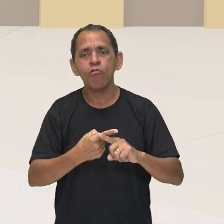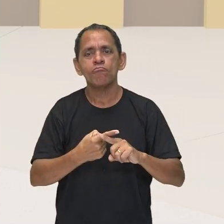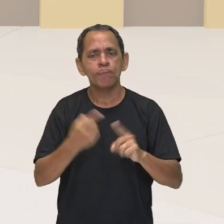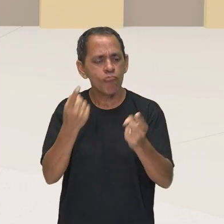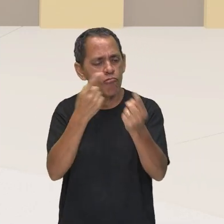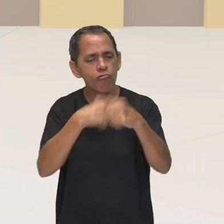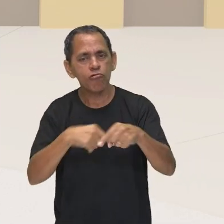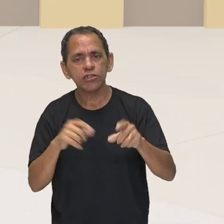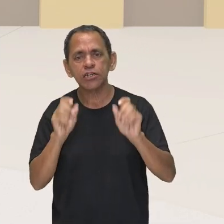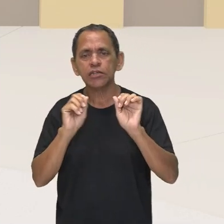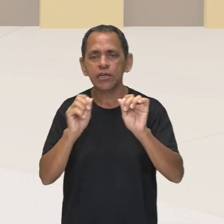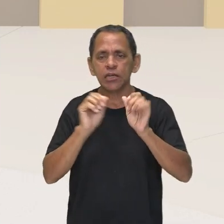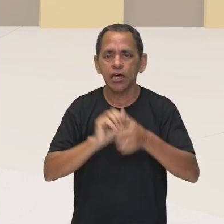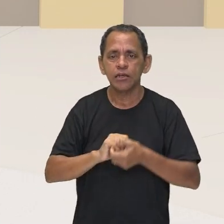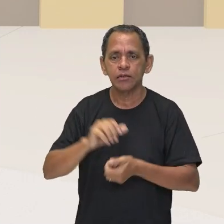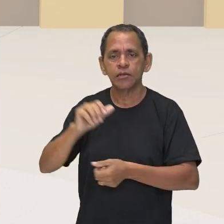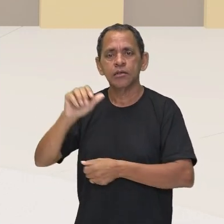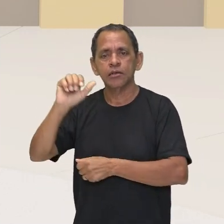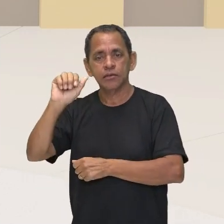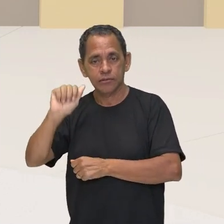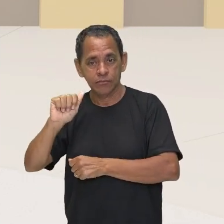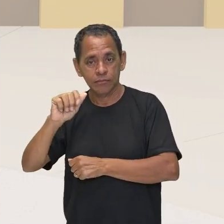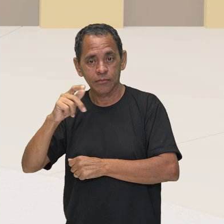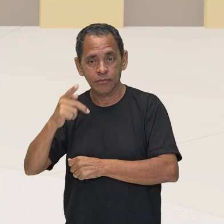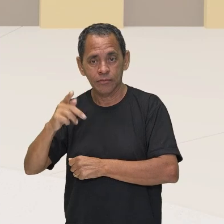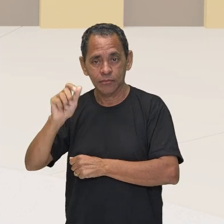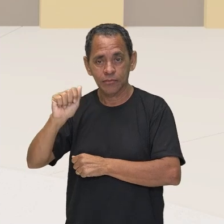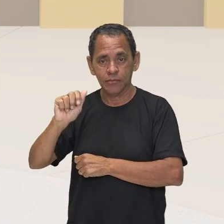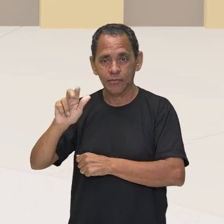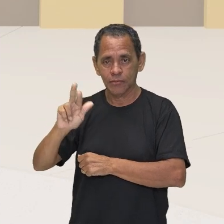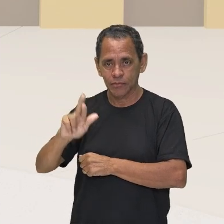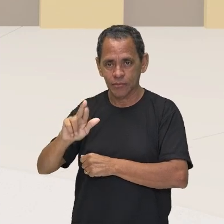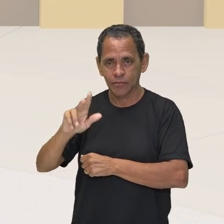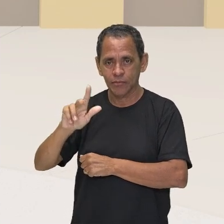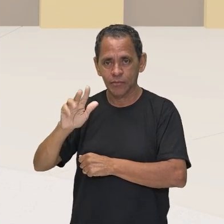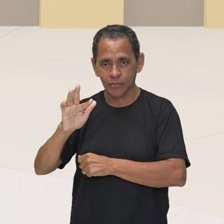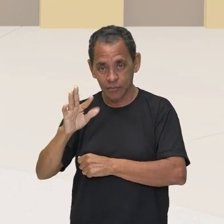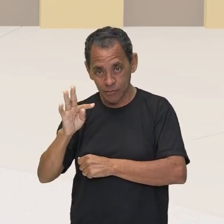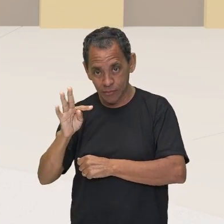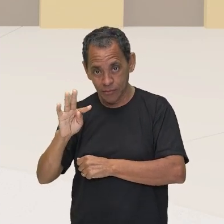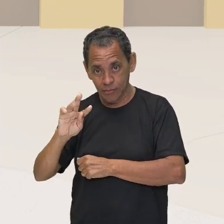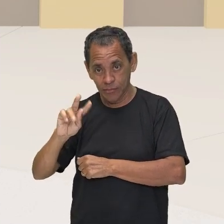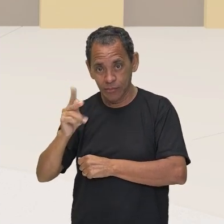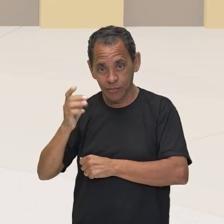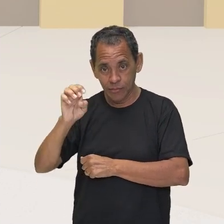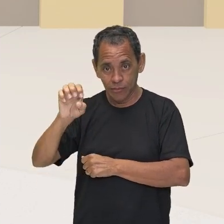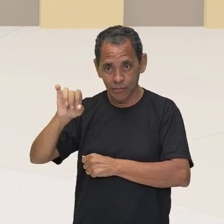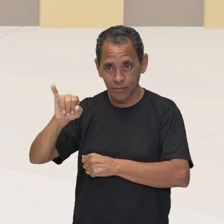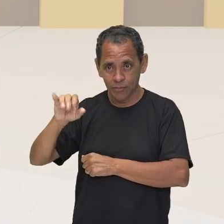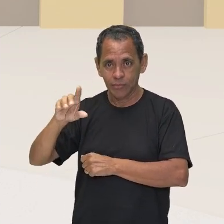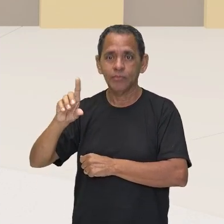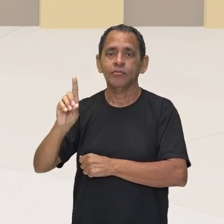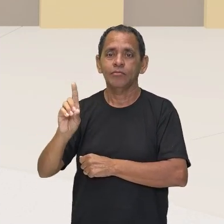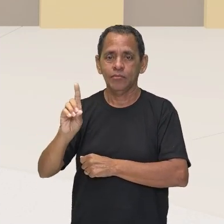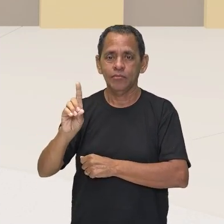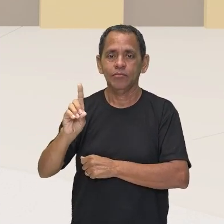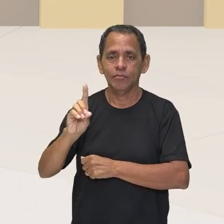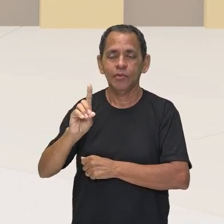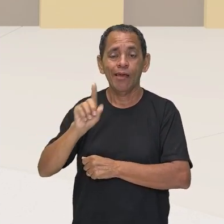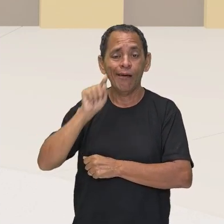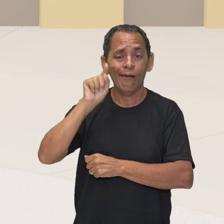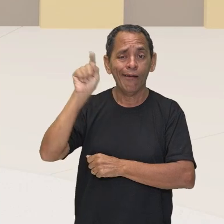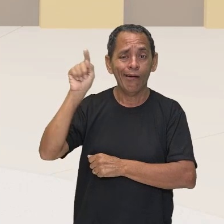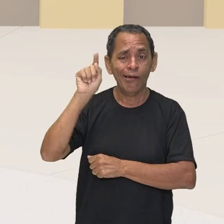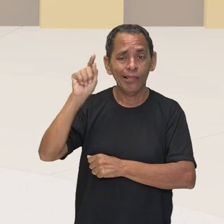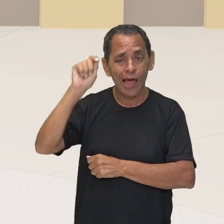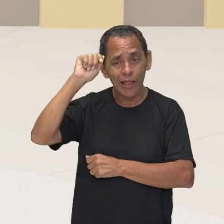temos uma personalidade política com posicionamento ativista na África do Sul. O